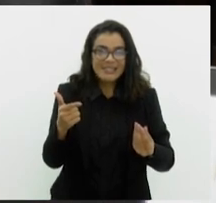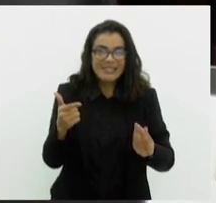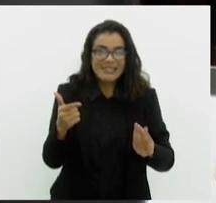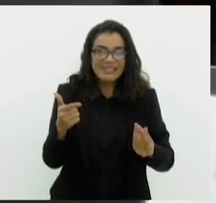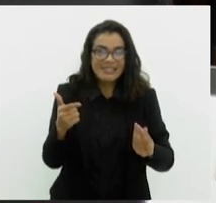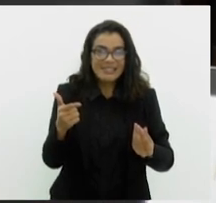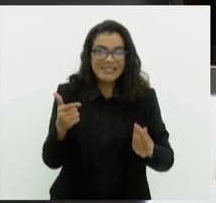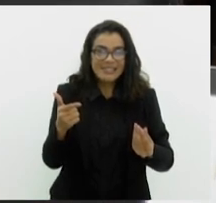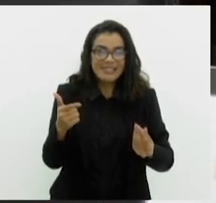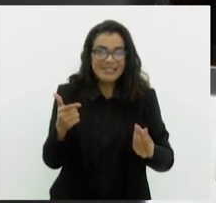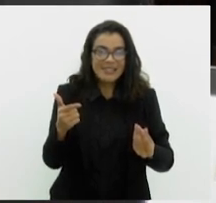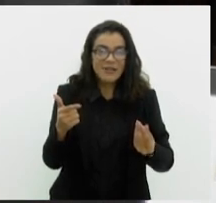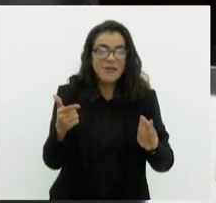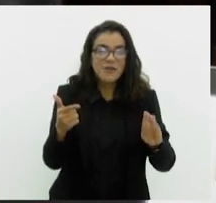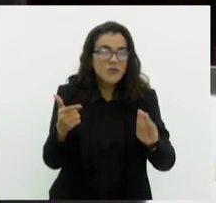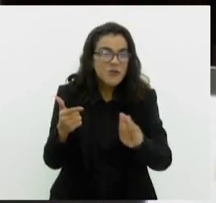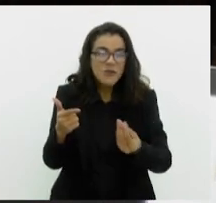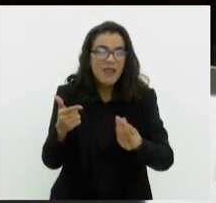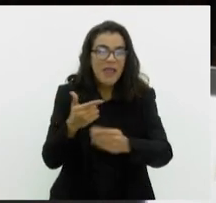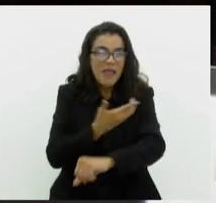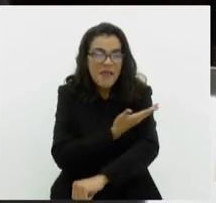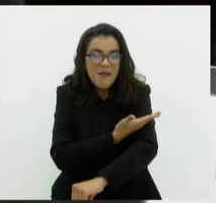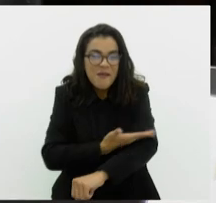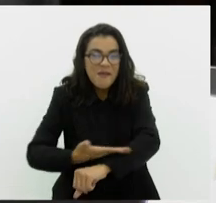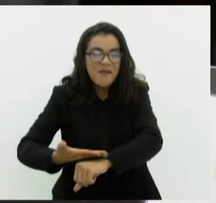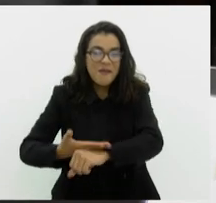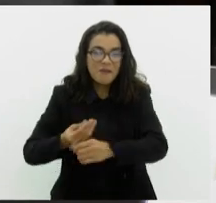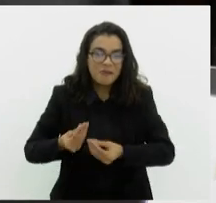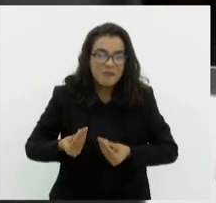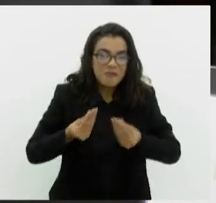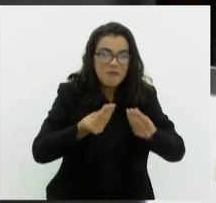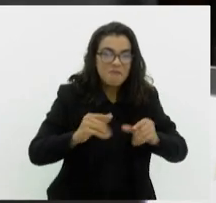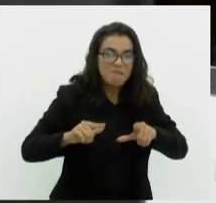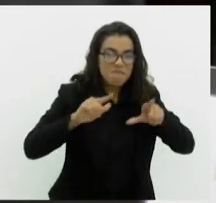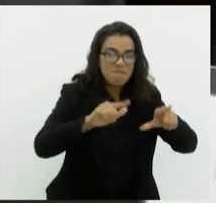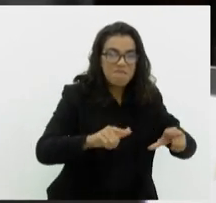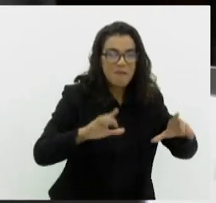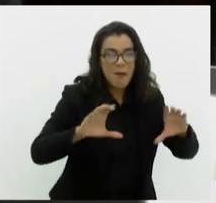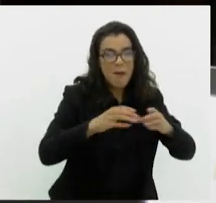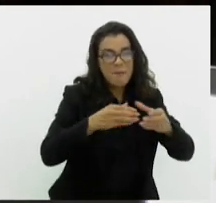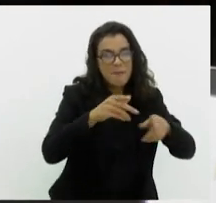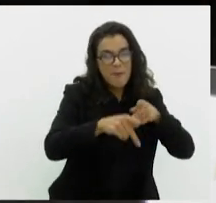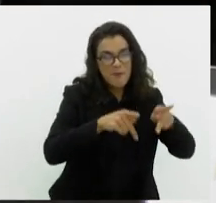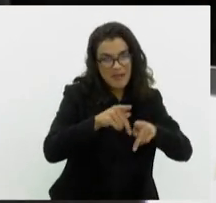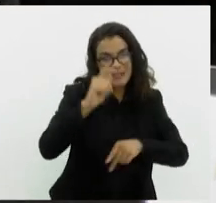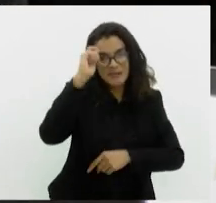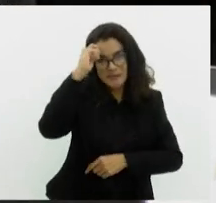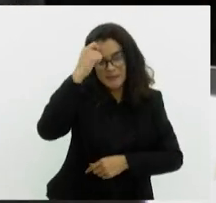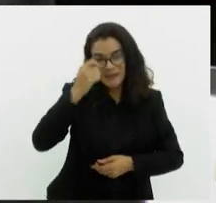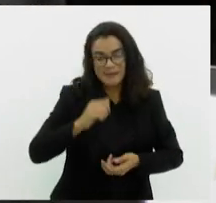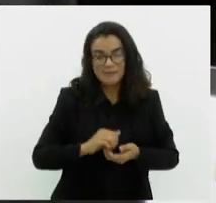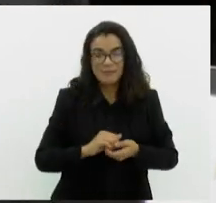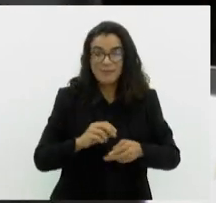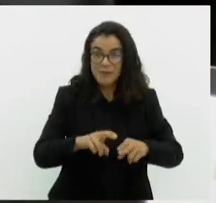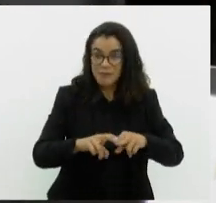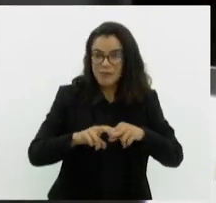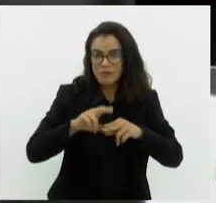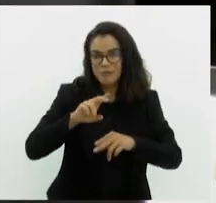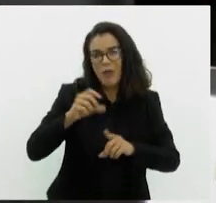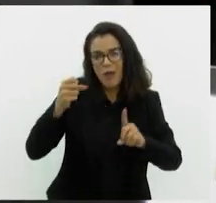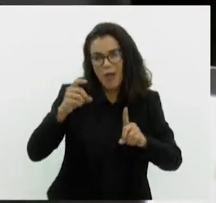Não tem o costume de fazer isso para pessoas pretas, né? Então, acho que é um dia